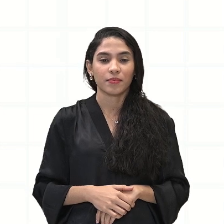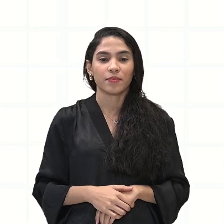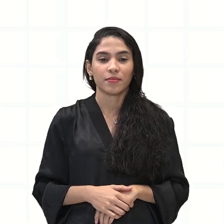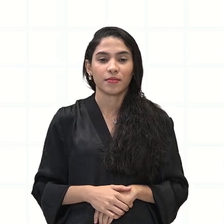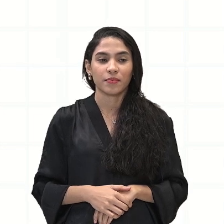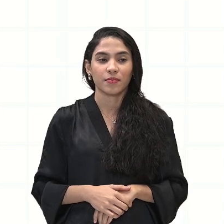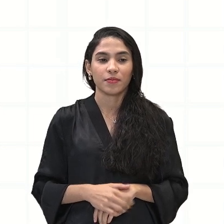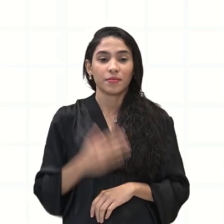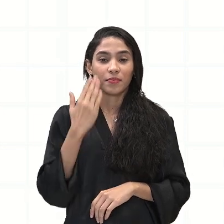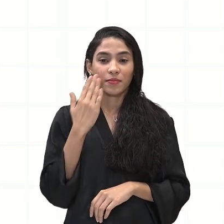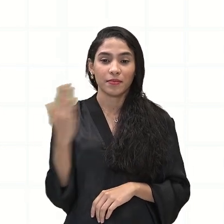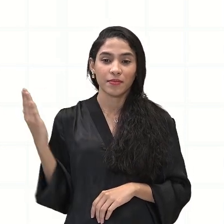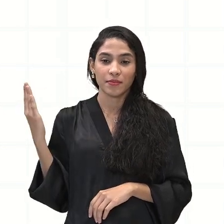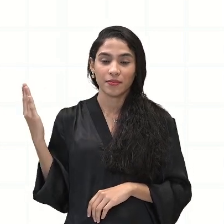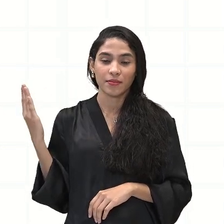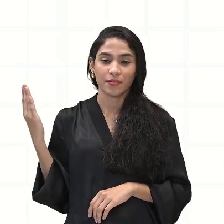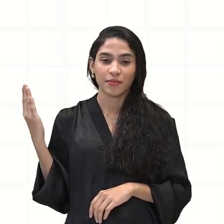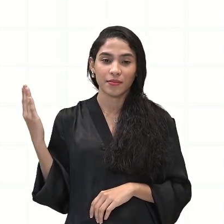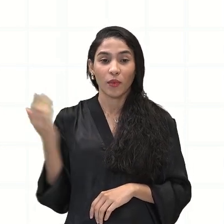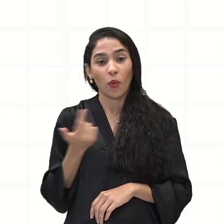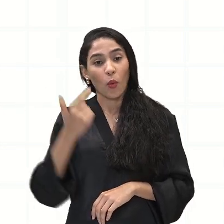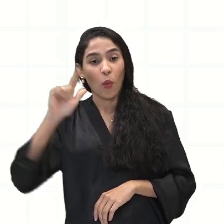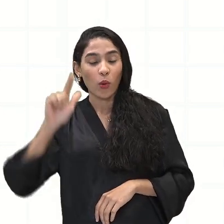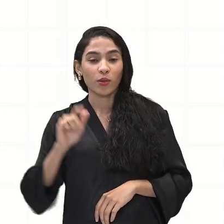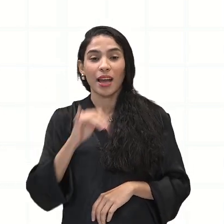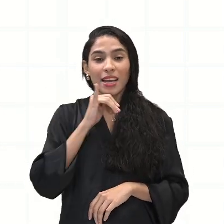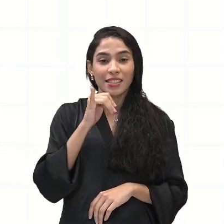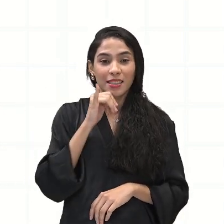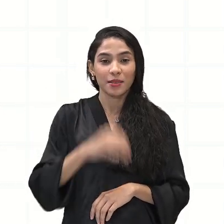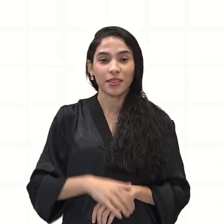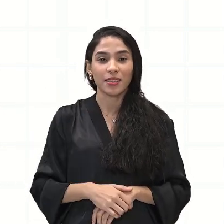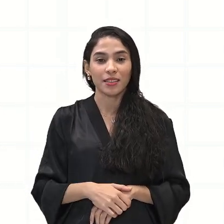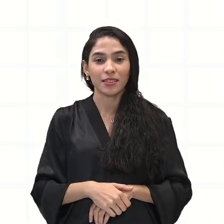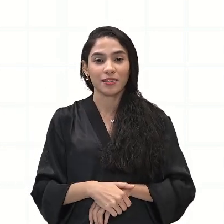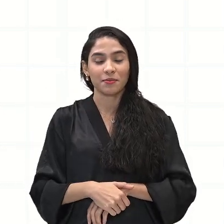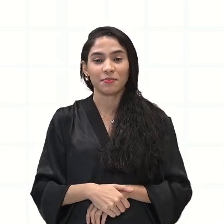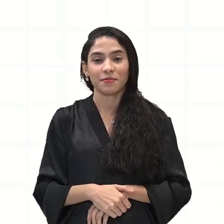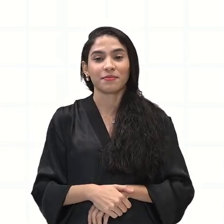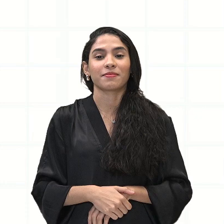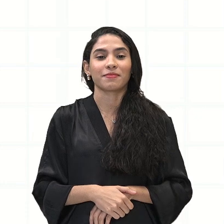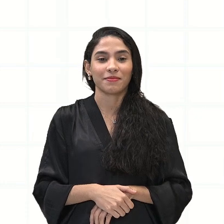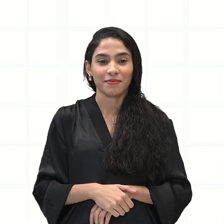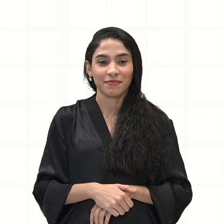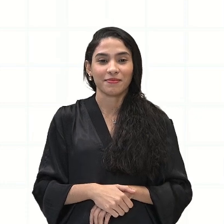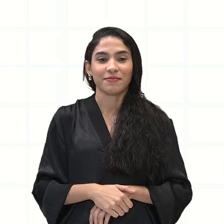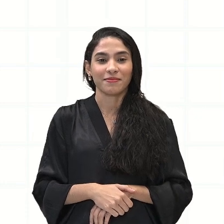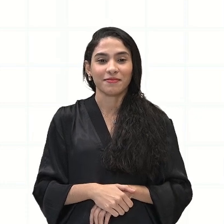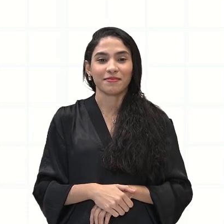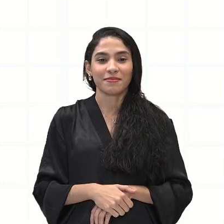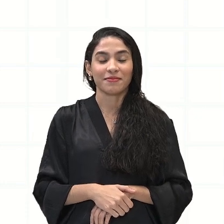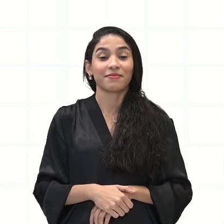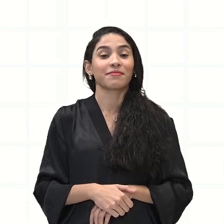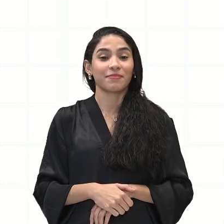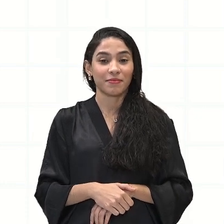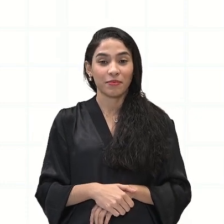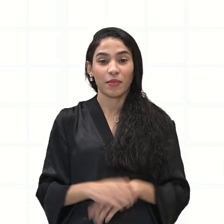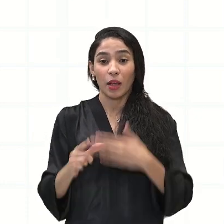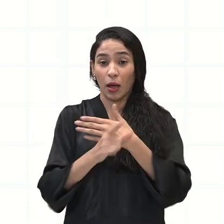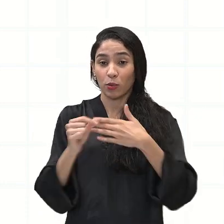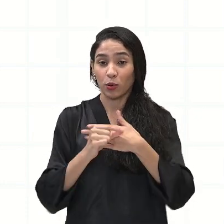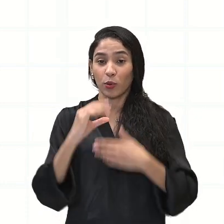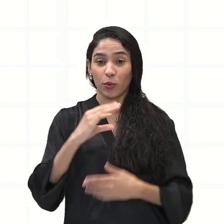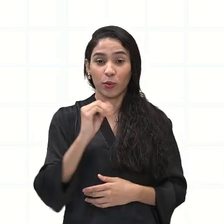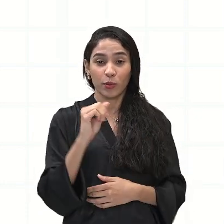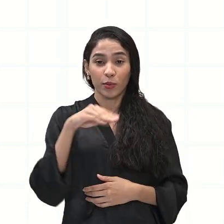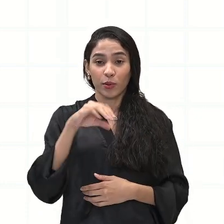acordado no trabalho. Outro exemplo de paradoxo é aqui uma voz poética de Camões.